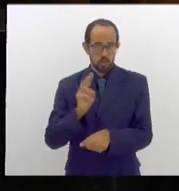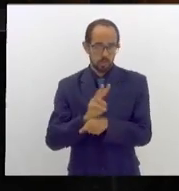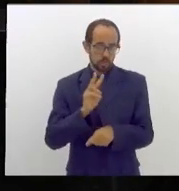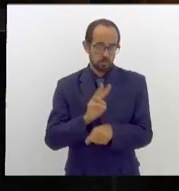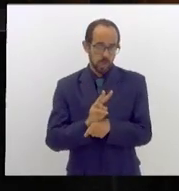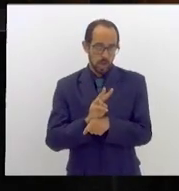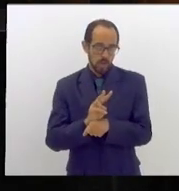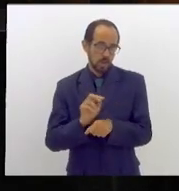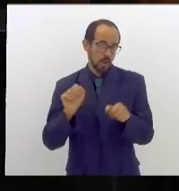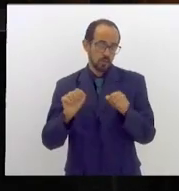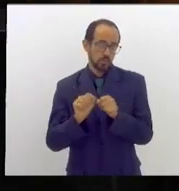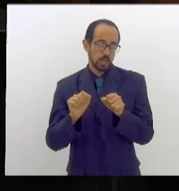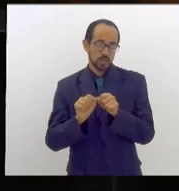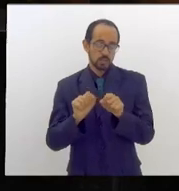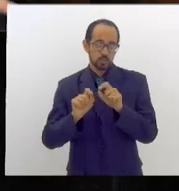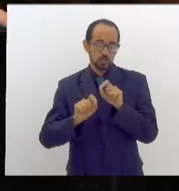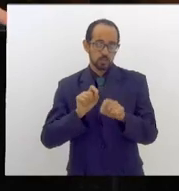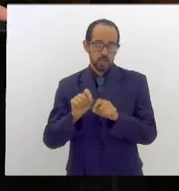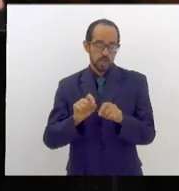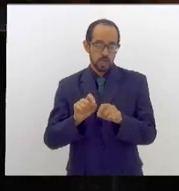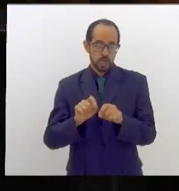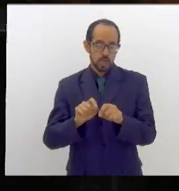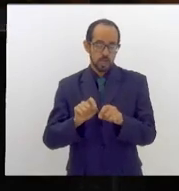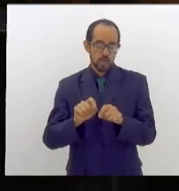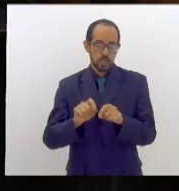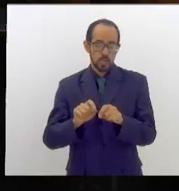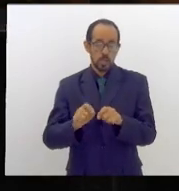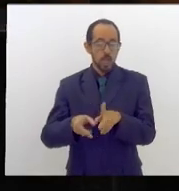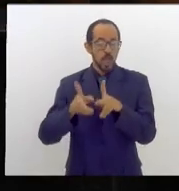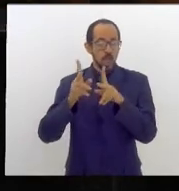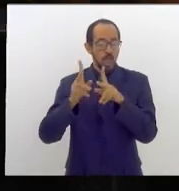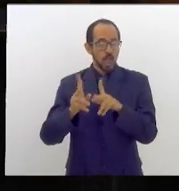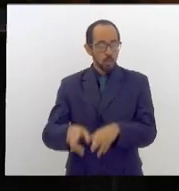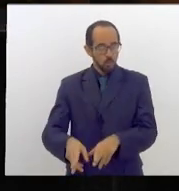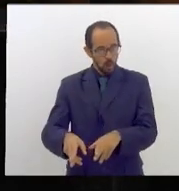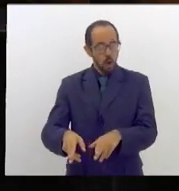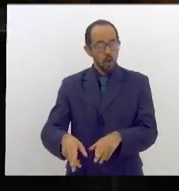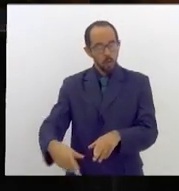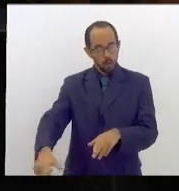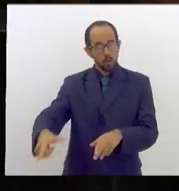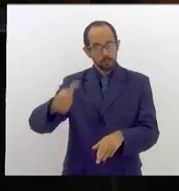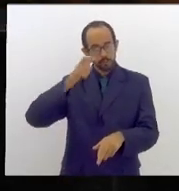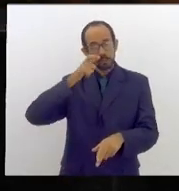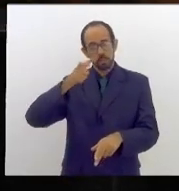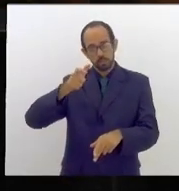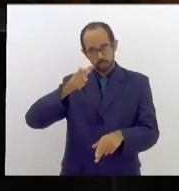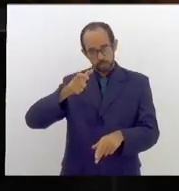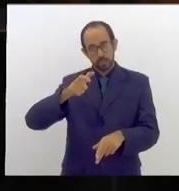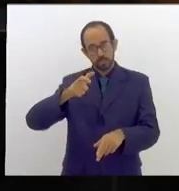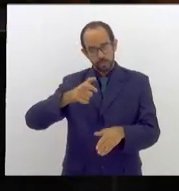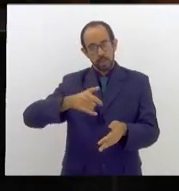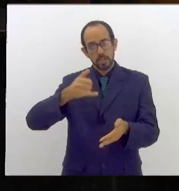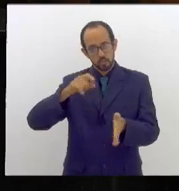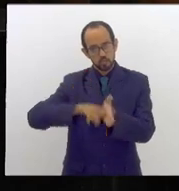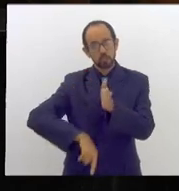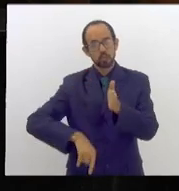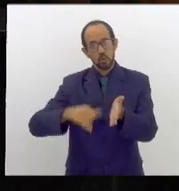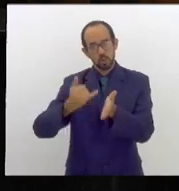na mesma voracidade do populismo tributário eleitoral